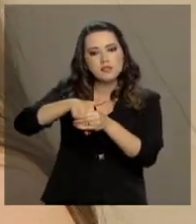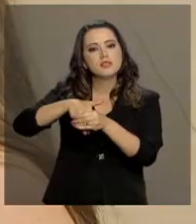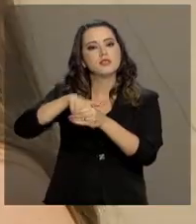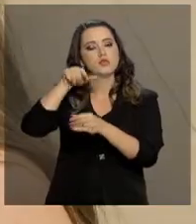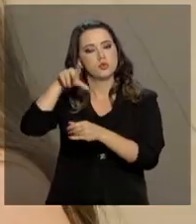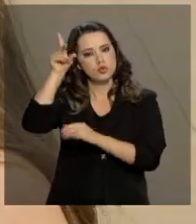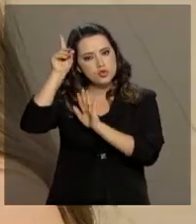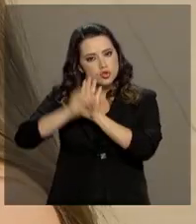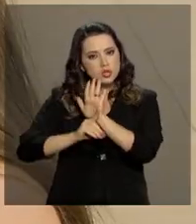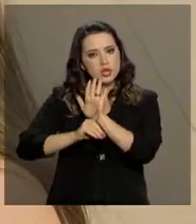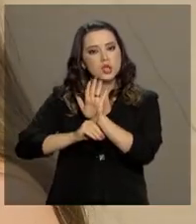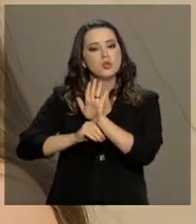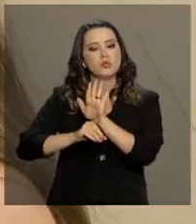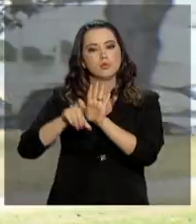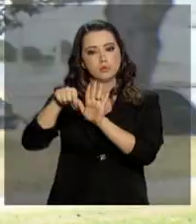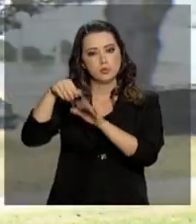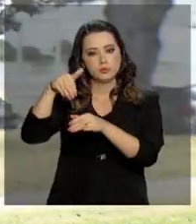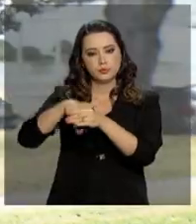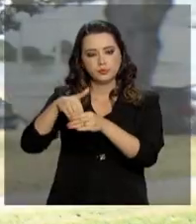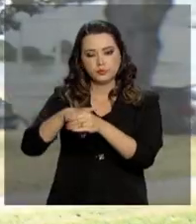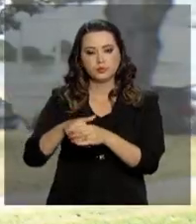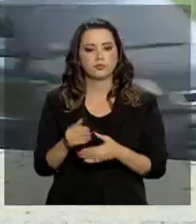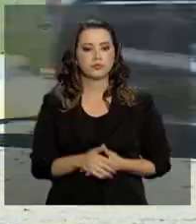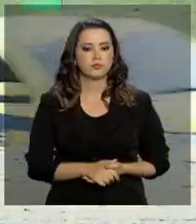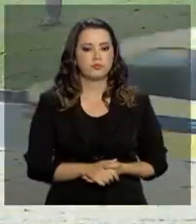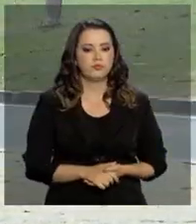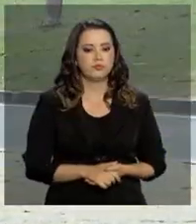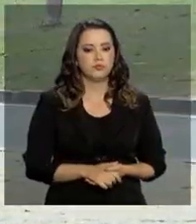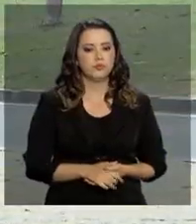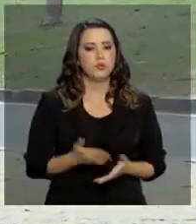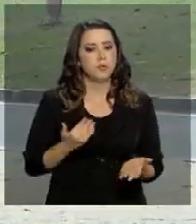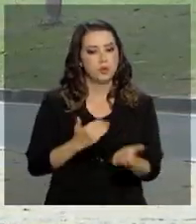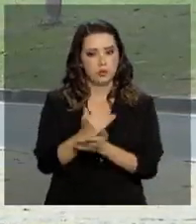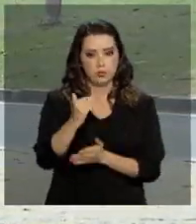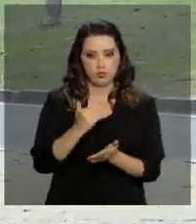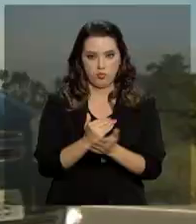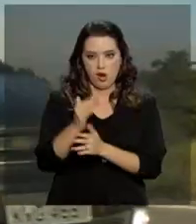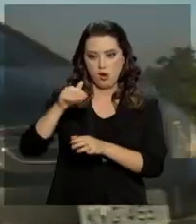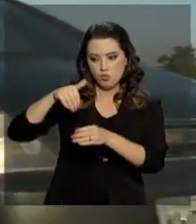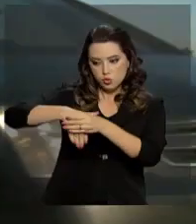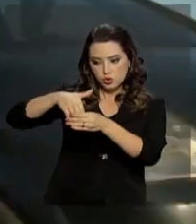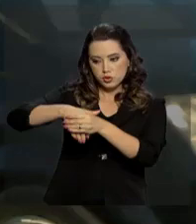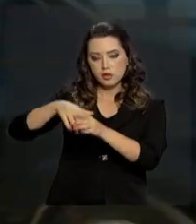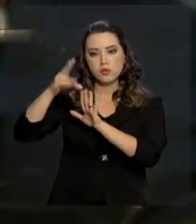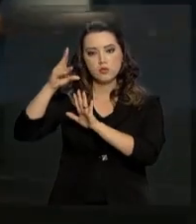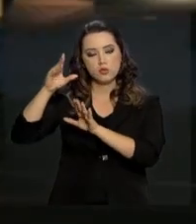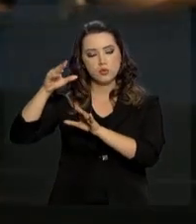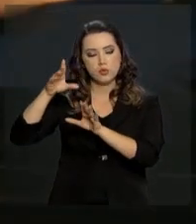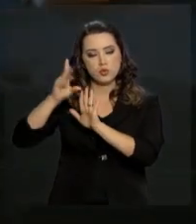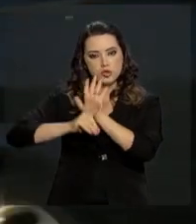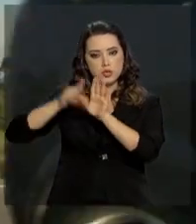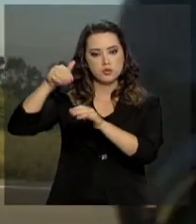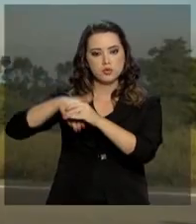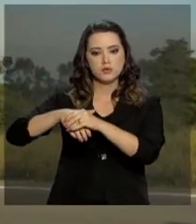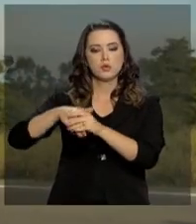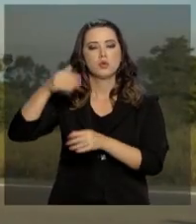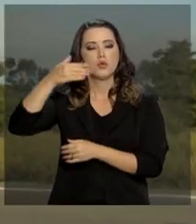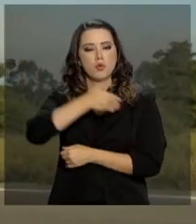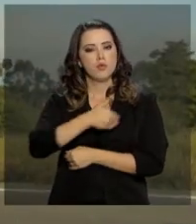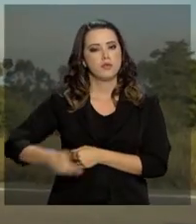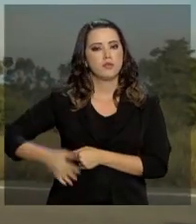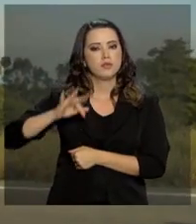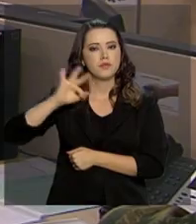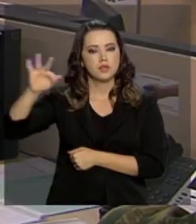um direito, mas como dever de cidadão. E para garantir o exercício do direito a votar, o governo federal já está nas ruas com uma